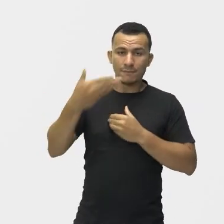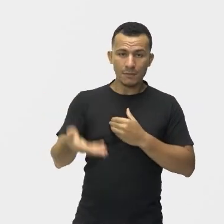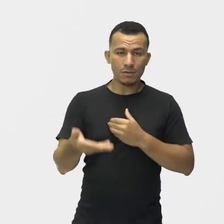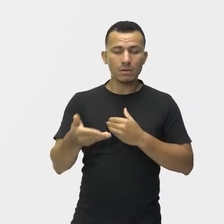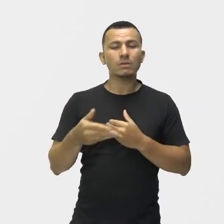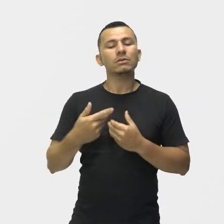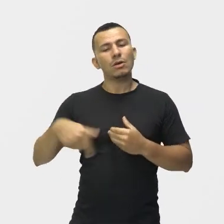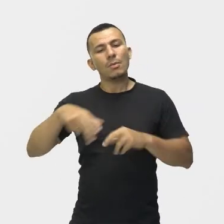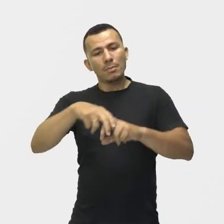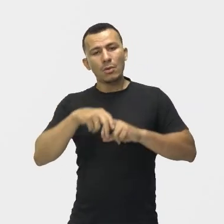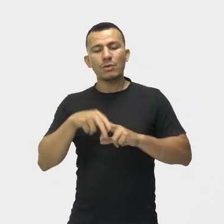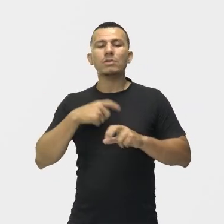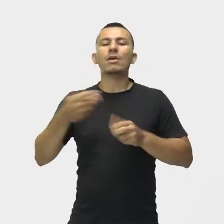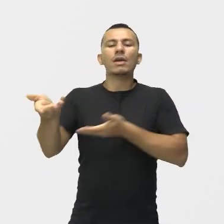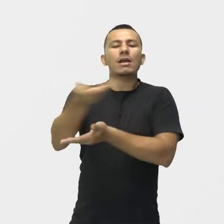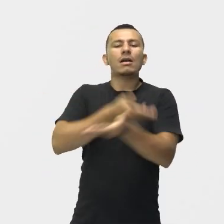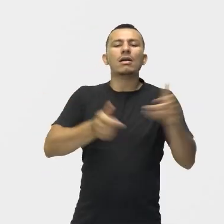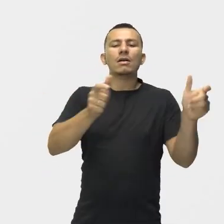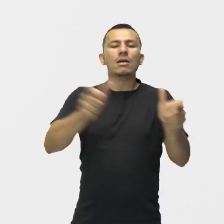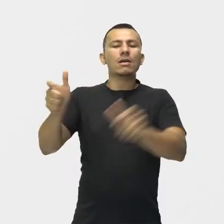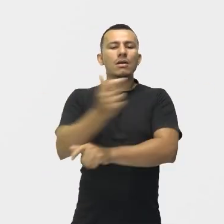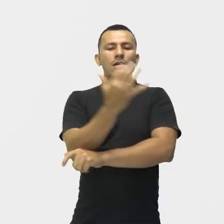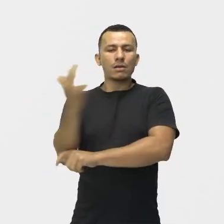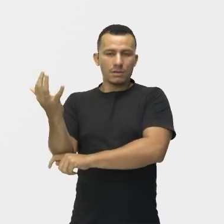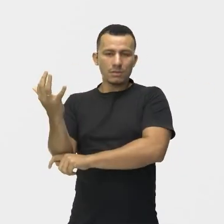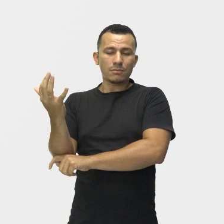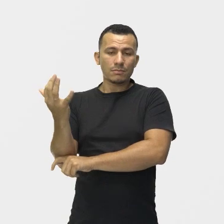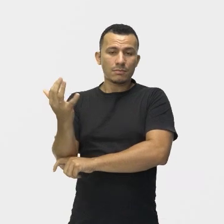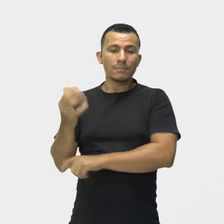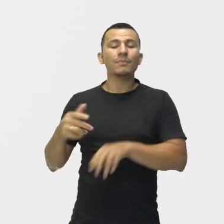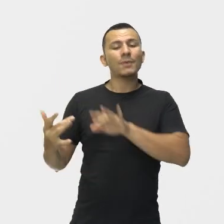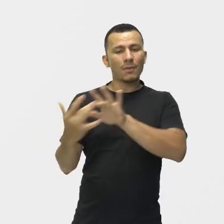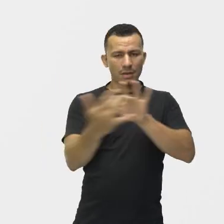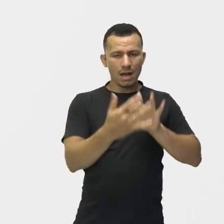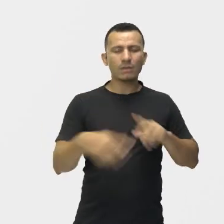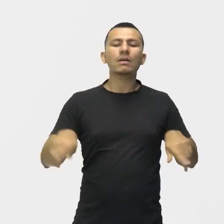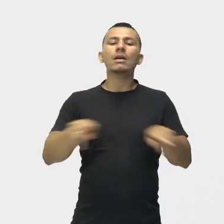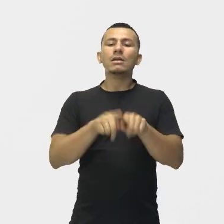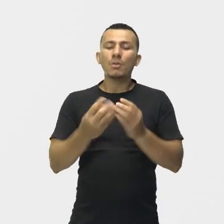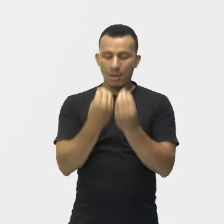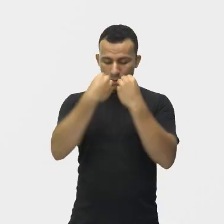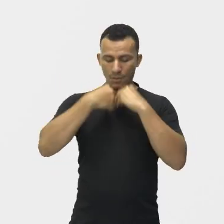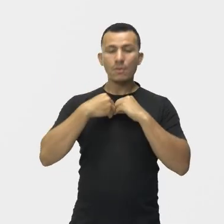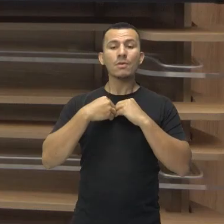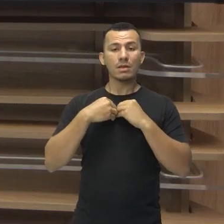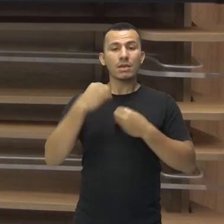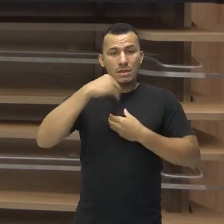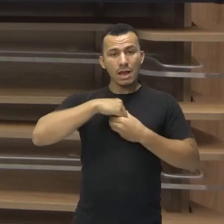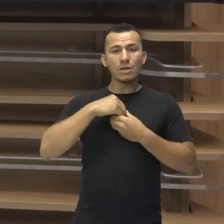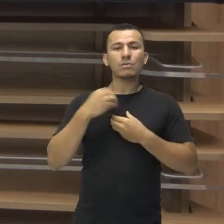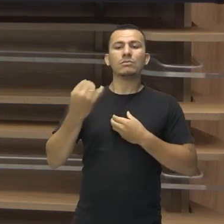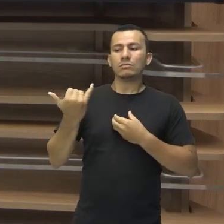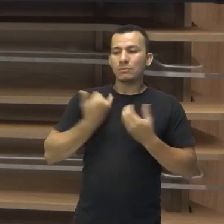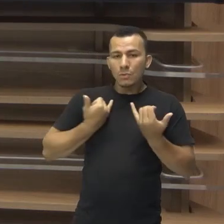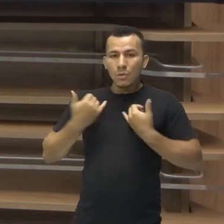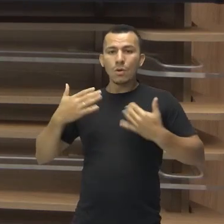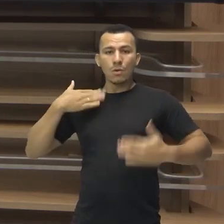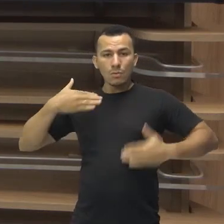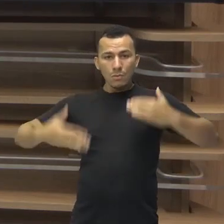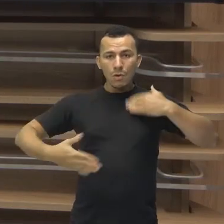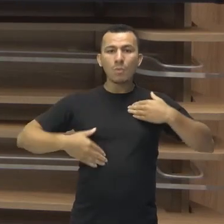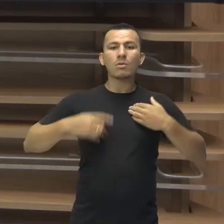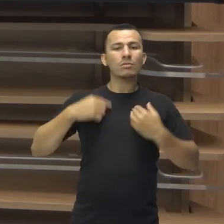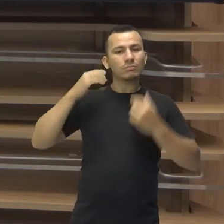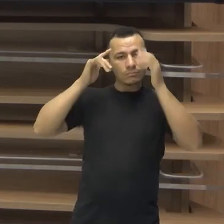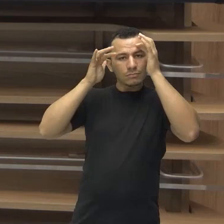tem aí a nossa interação com o ambiente à nossa volta e também com o nosso ambiente interno, né? As mensagens que o nosso corpo manda